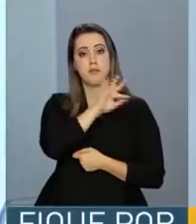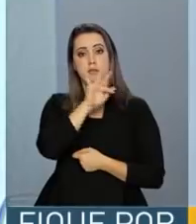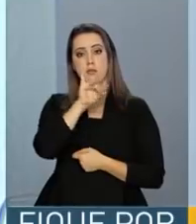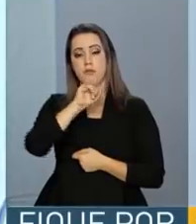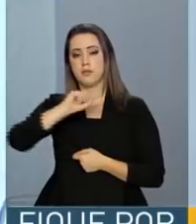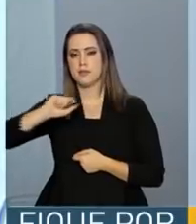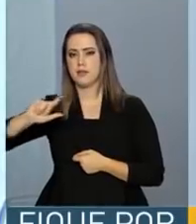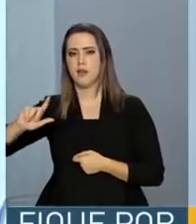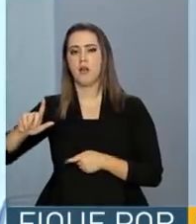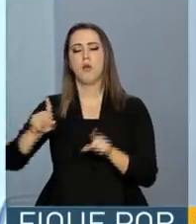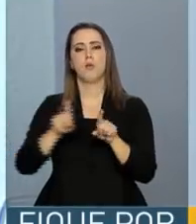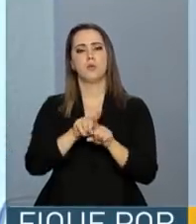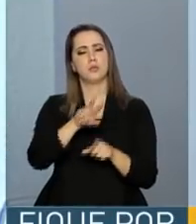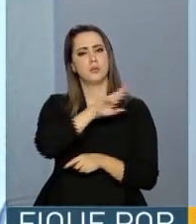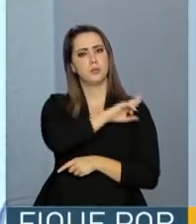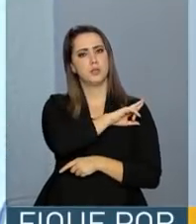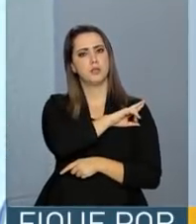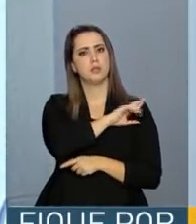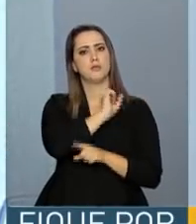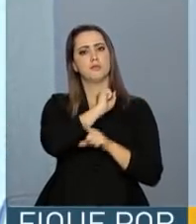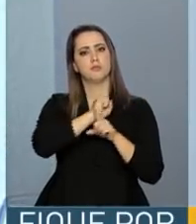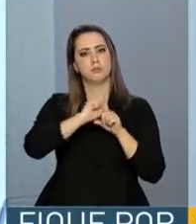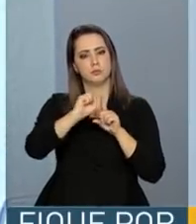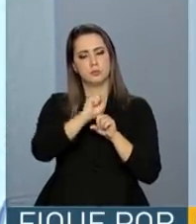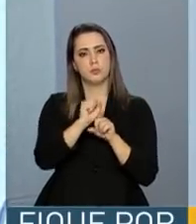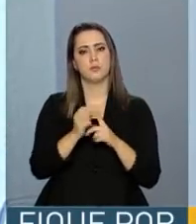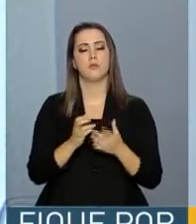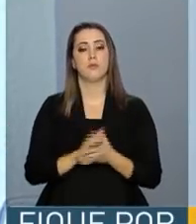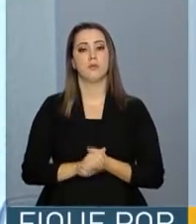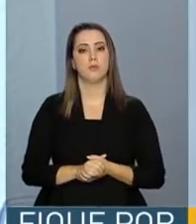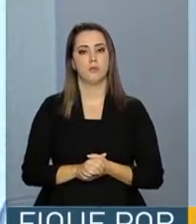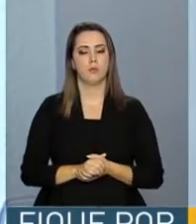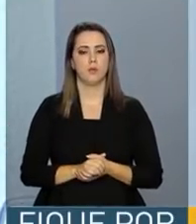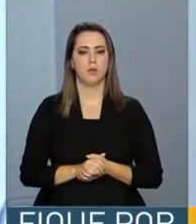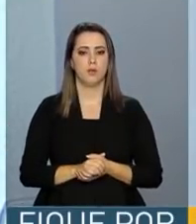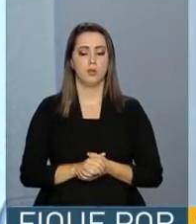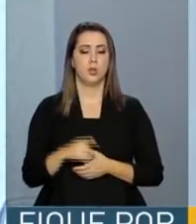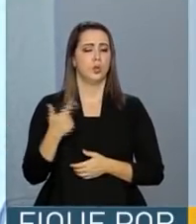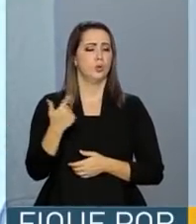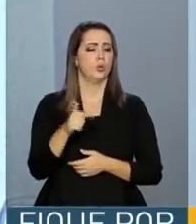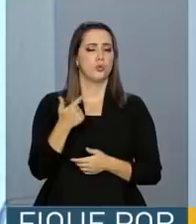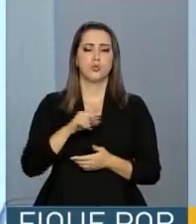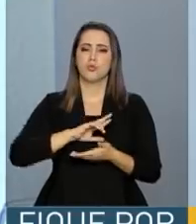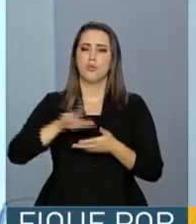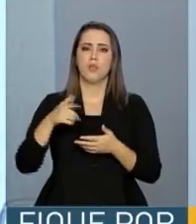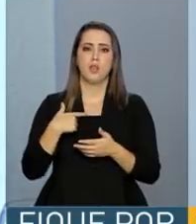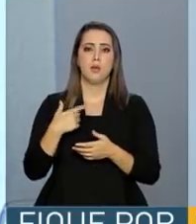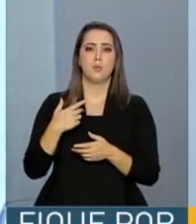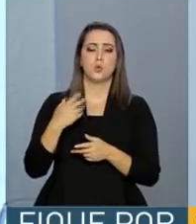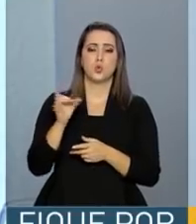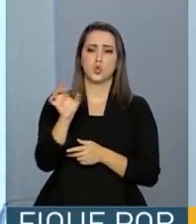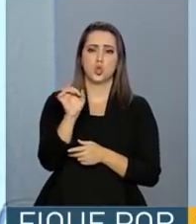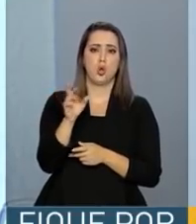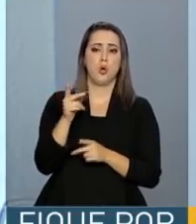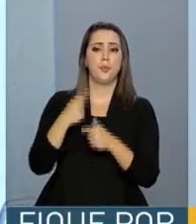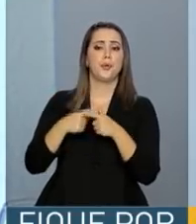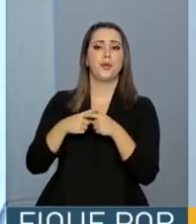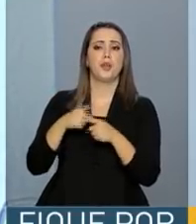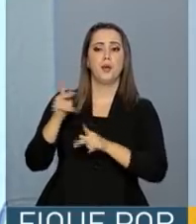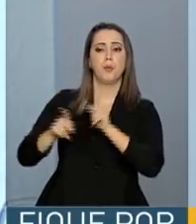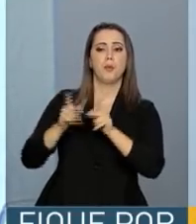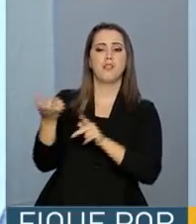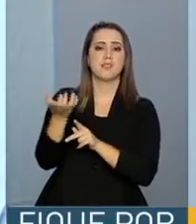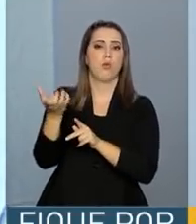e da responsabilidade social não tomamos medidas populistas não tenho nenhuma preocupação